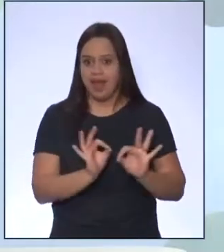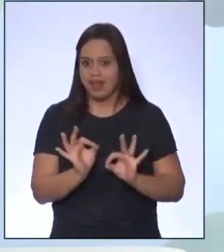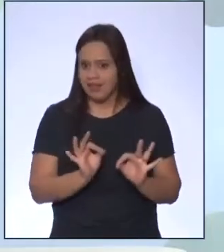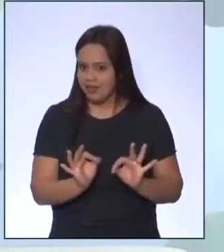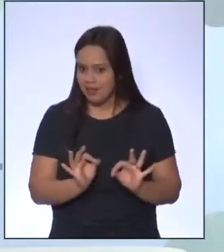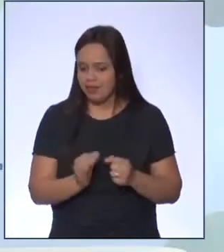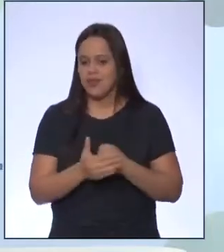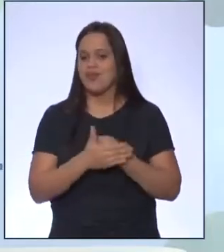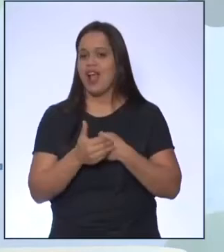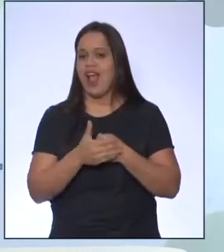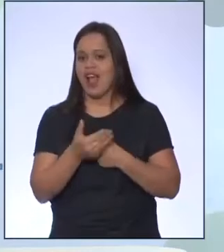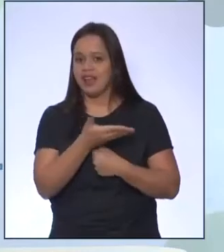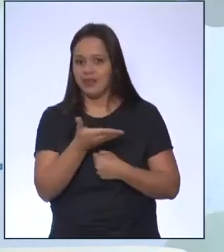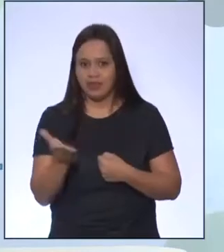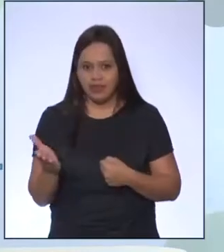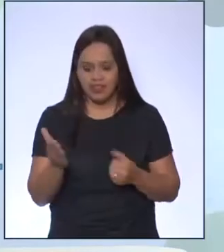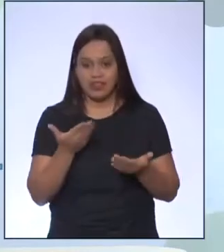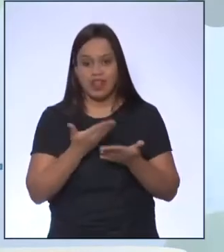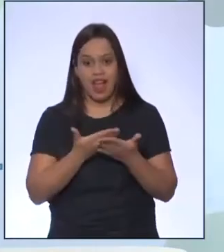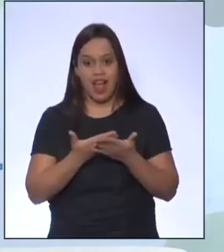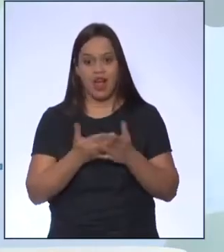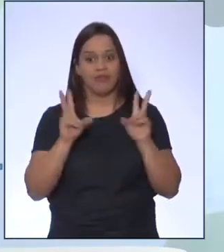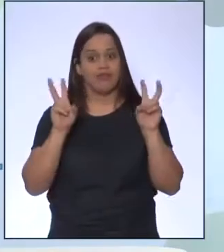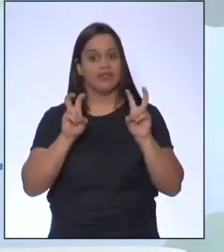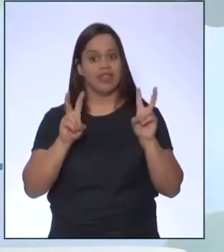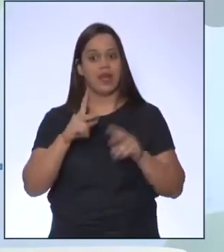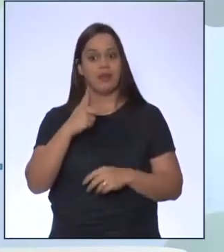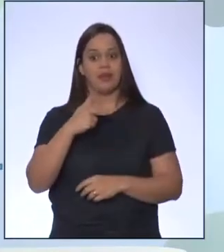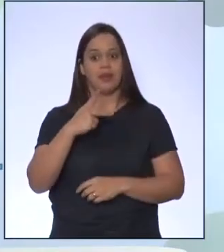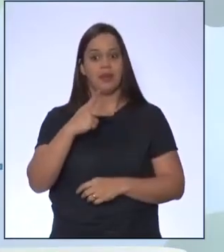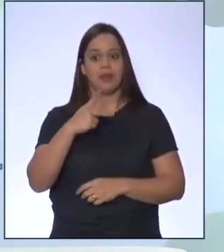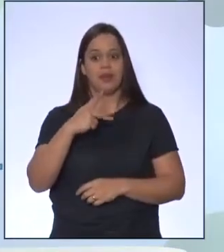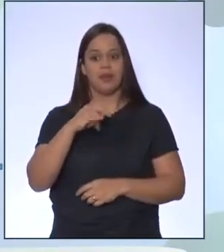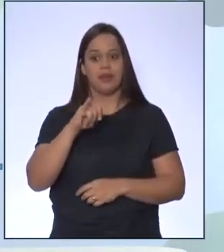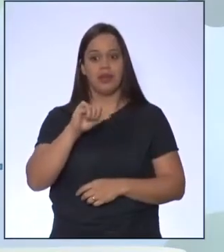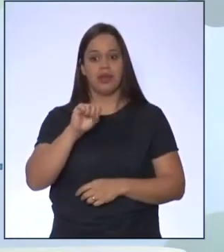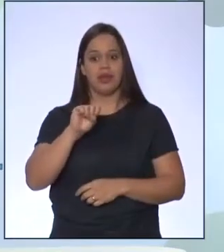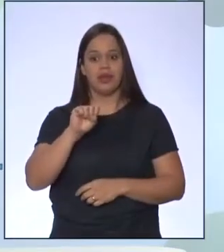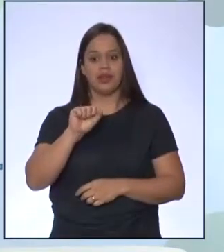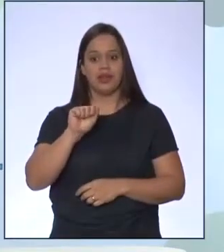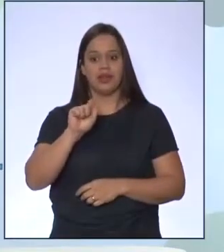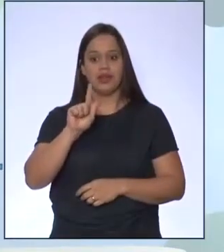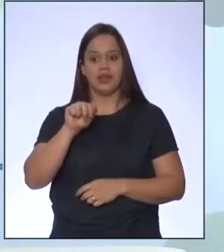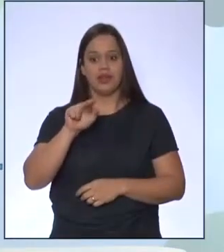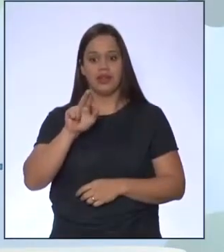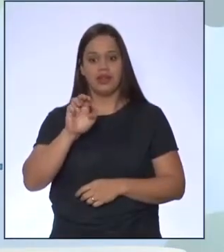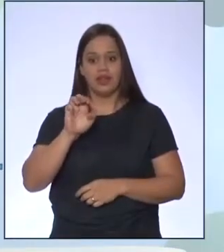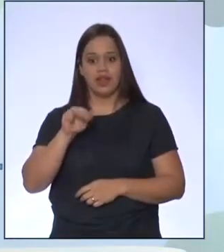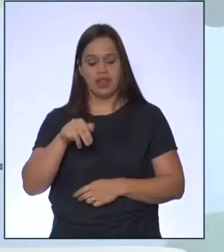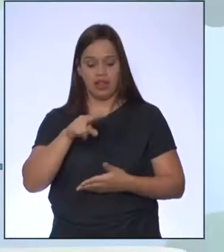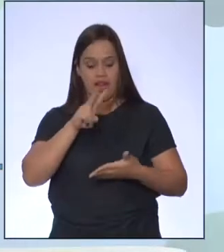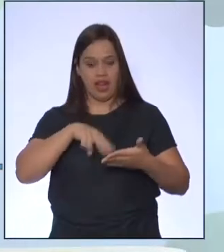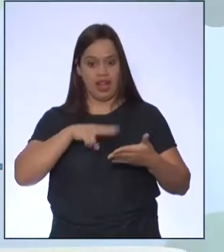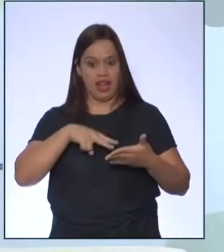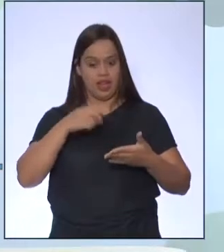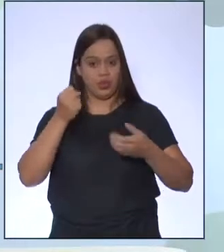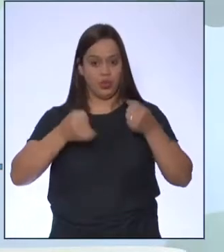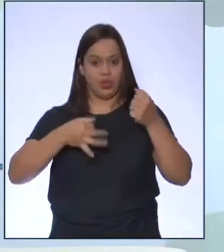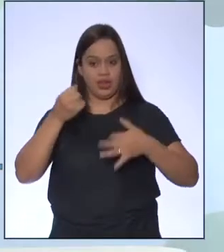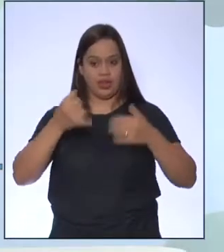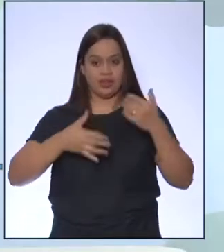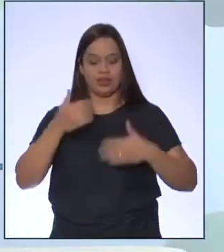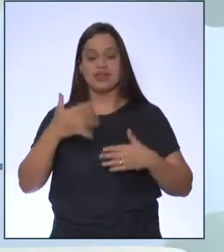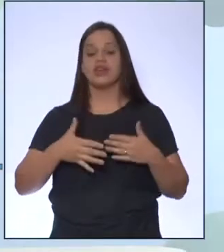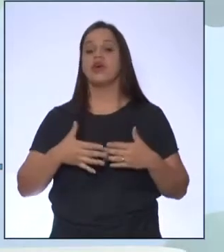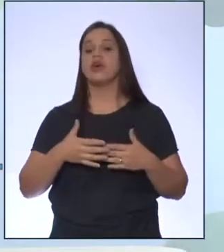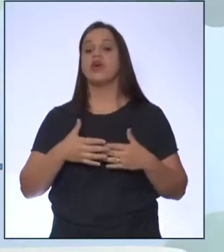vocês, essa aula sobre paisagens, leitura e descrição de paisagens. O